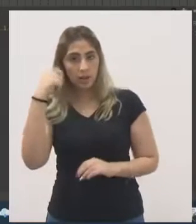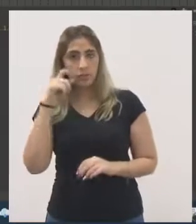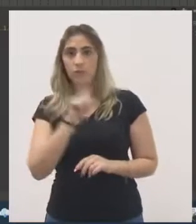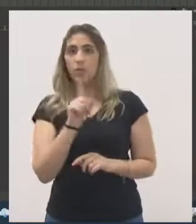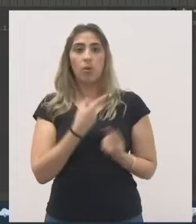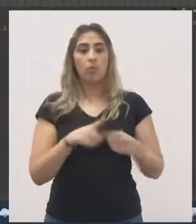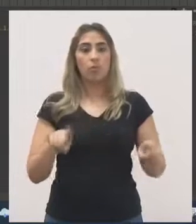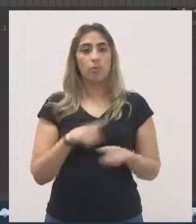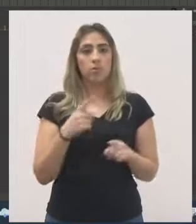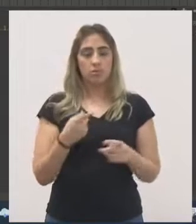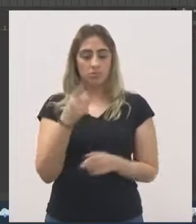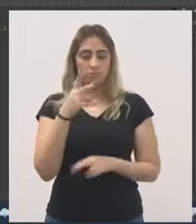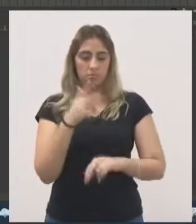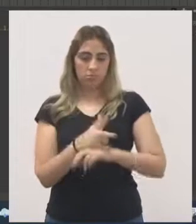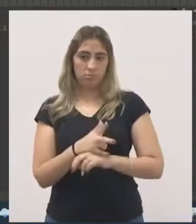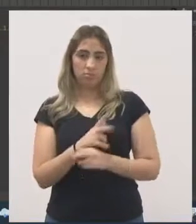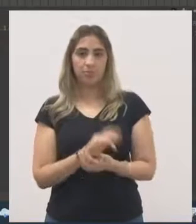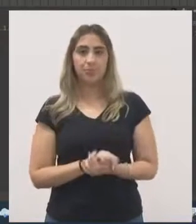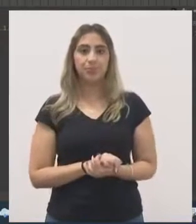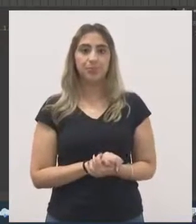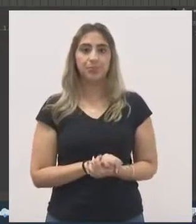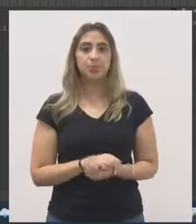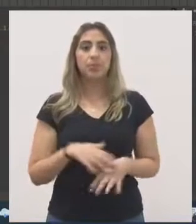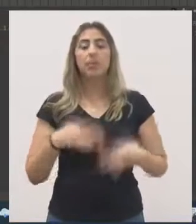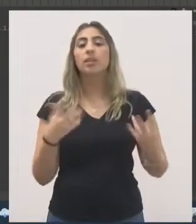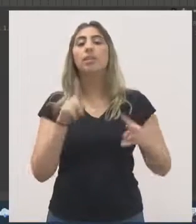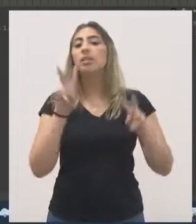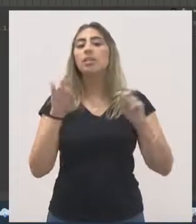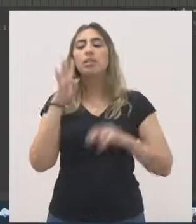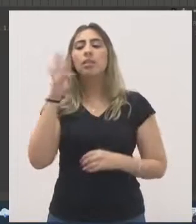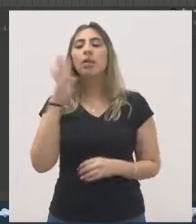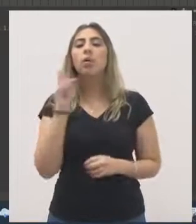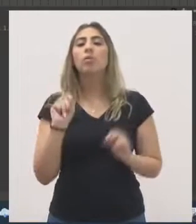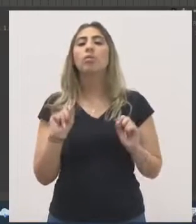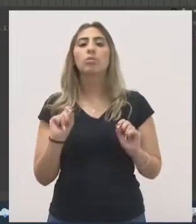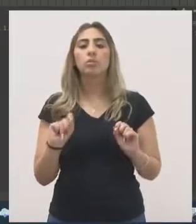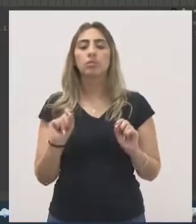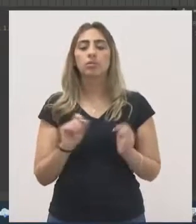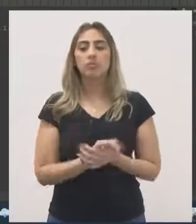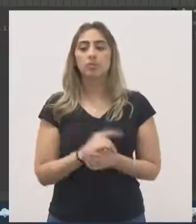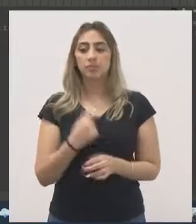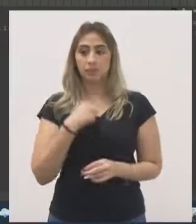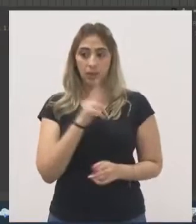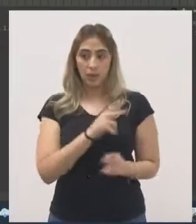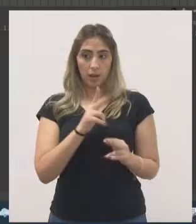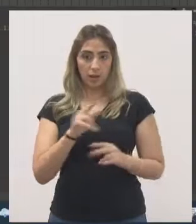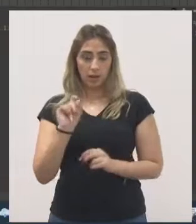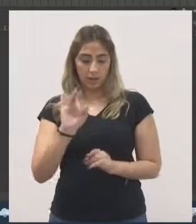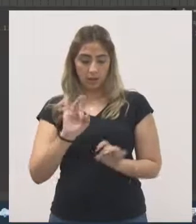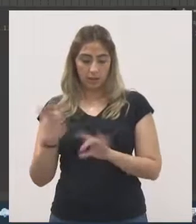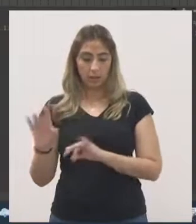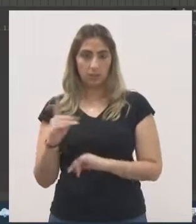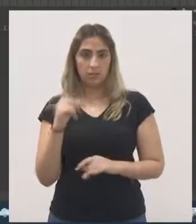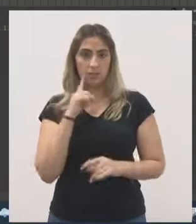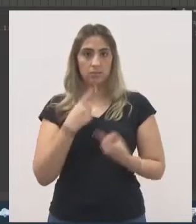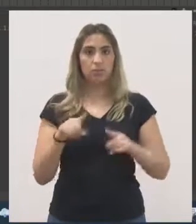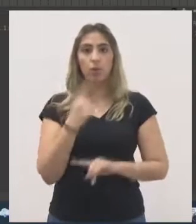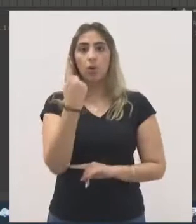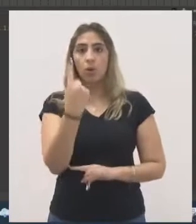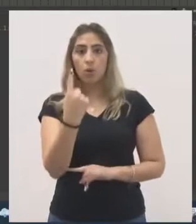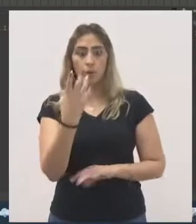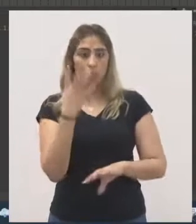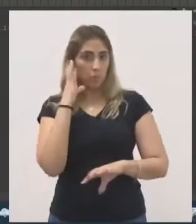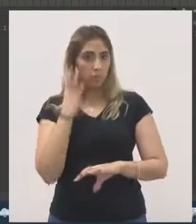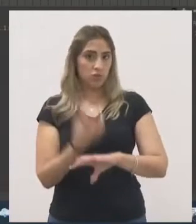que está no fundo. Ô, Giovanni, então, teoricamente, cada track seria cada trecho, ou seria um podcast que a